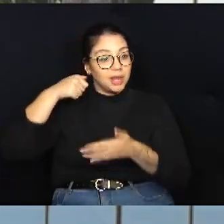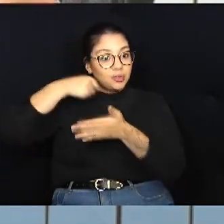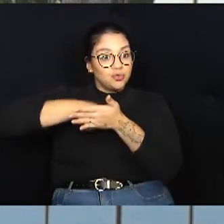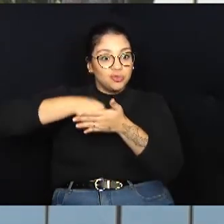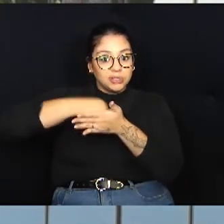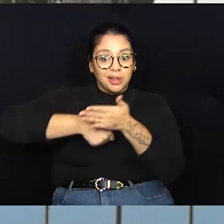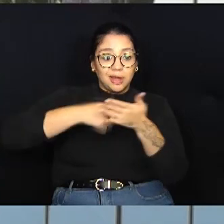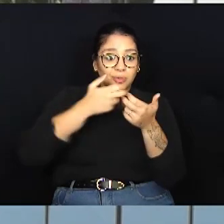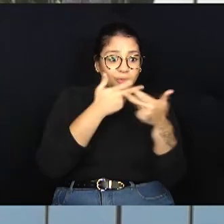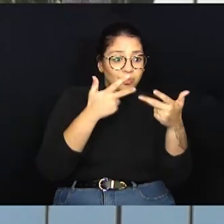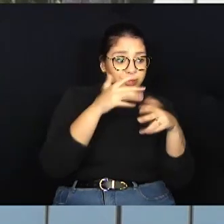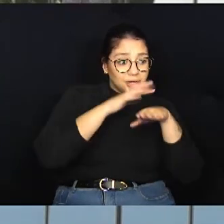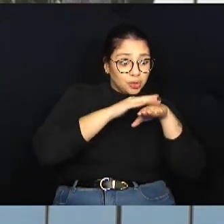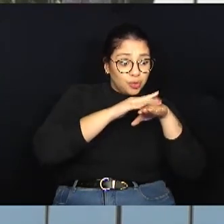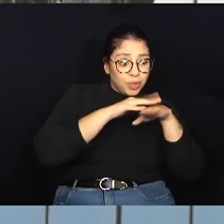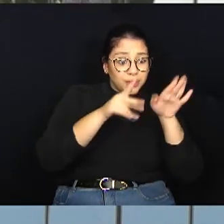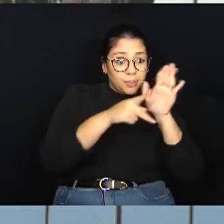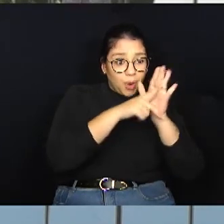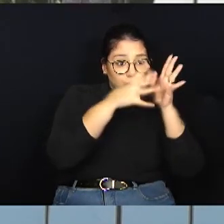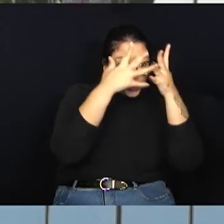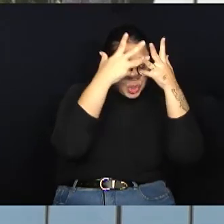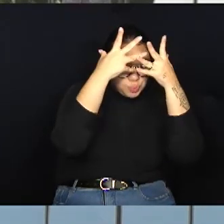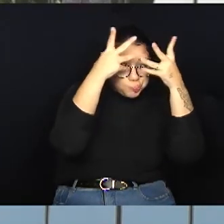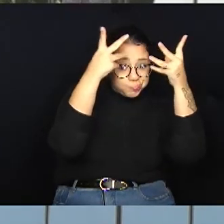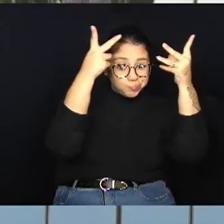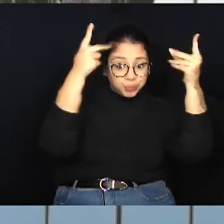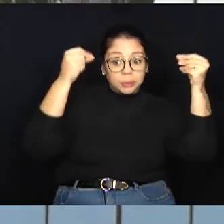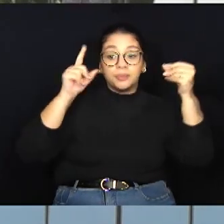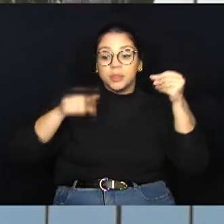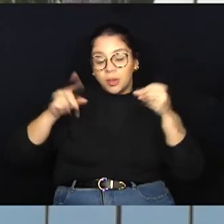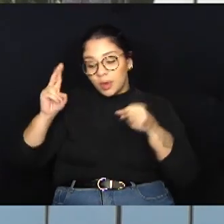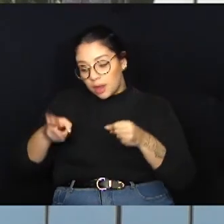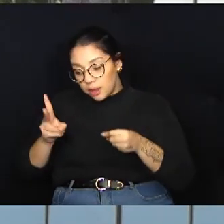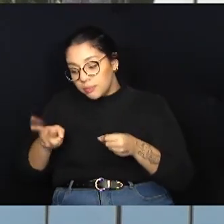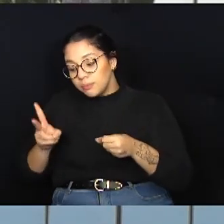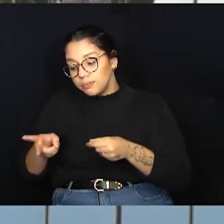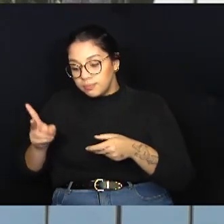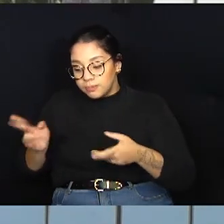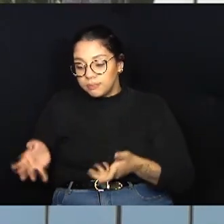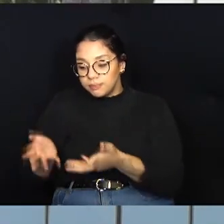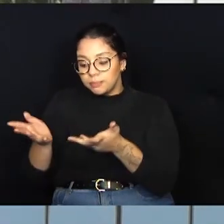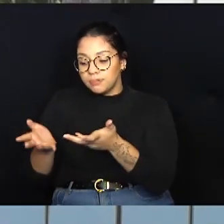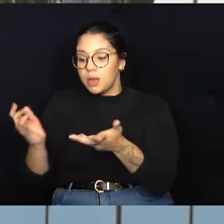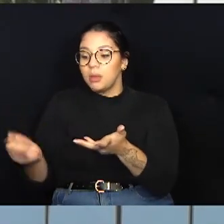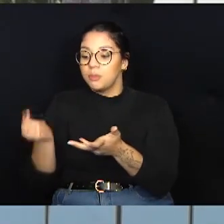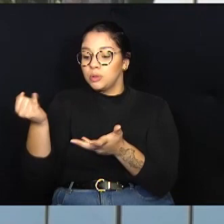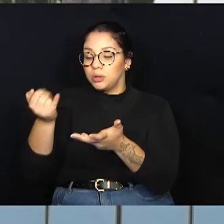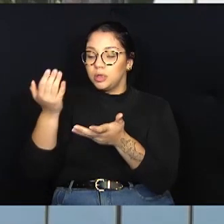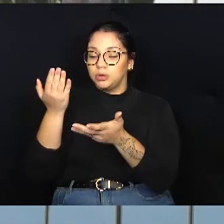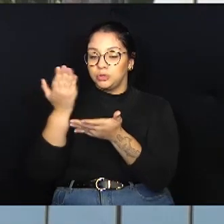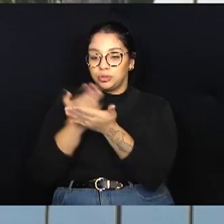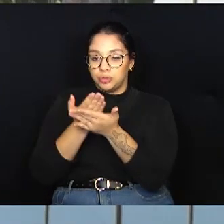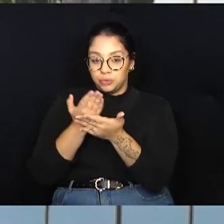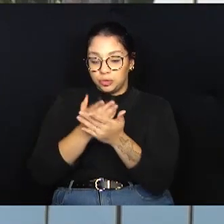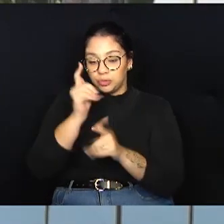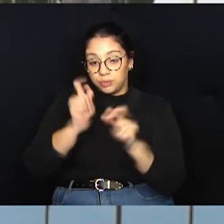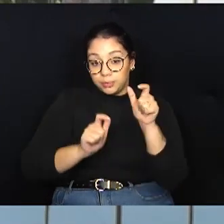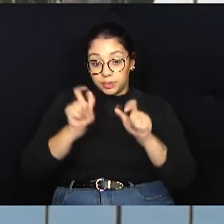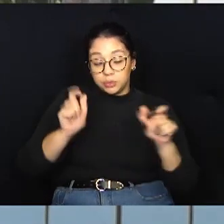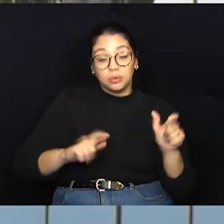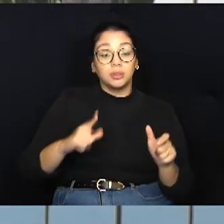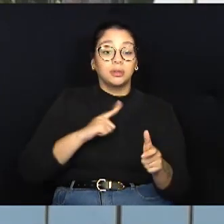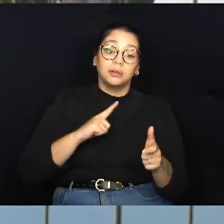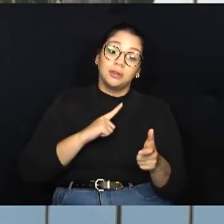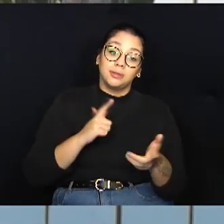contra doenças de mente. Então é muito importante nós incentivarmos o estudo. E as pessoas que estão ainda